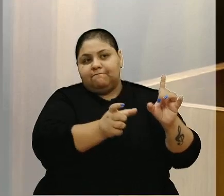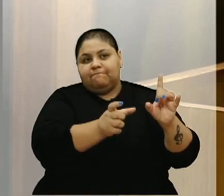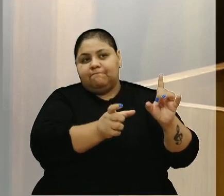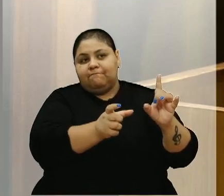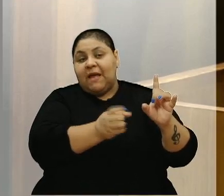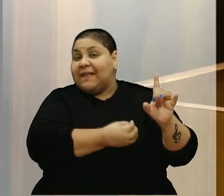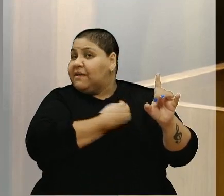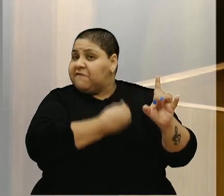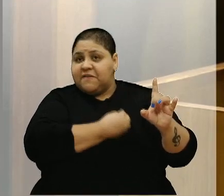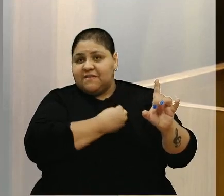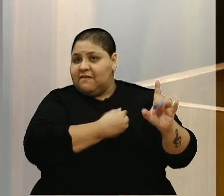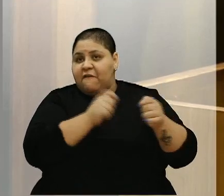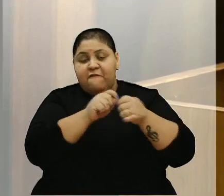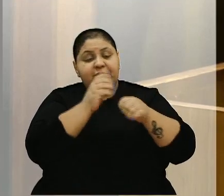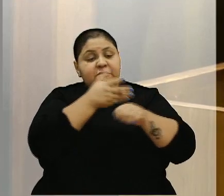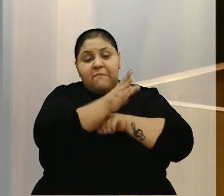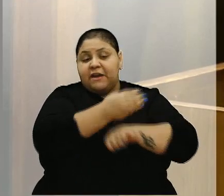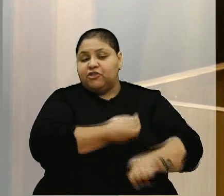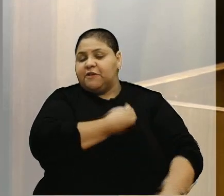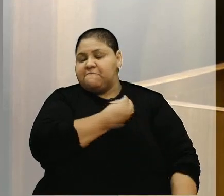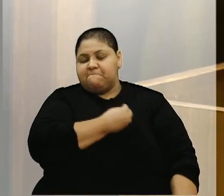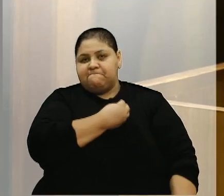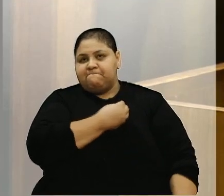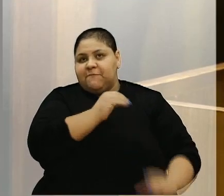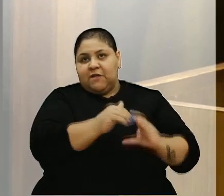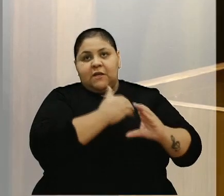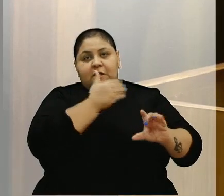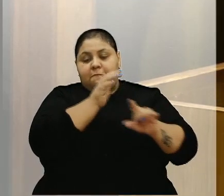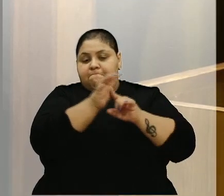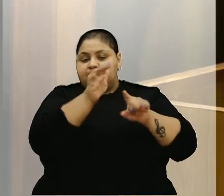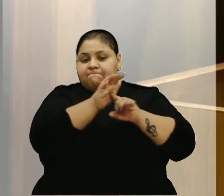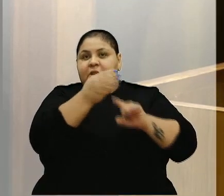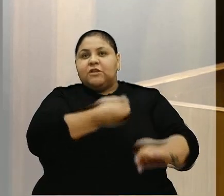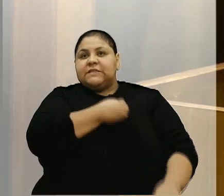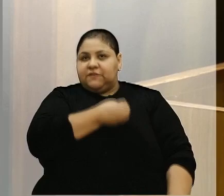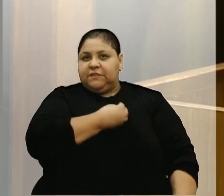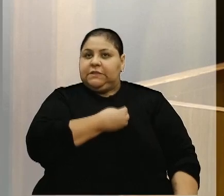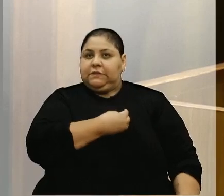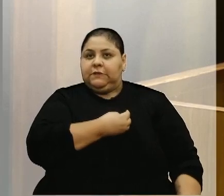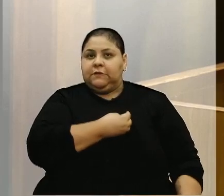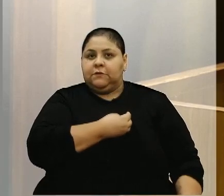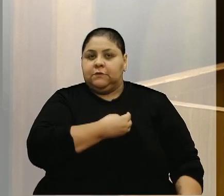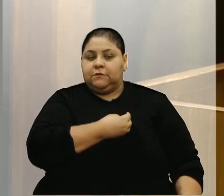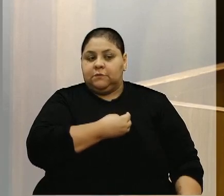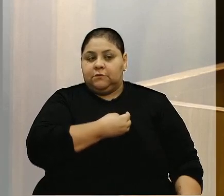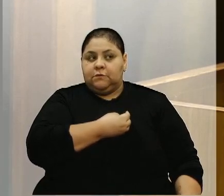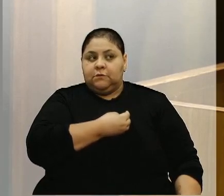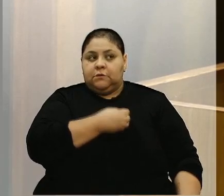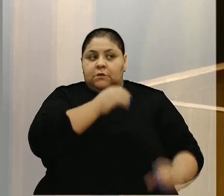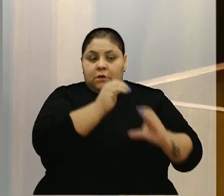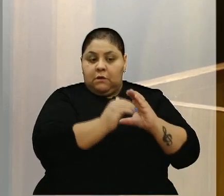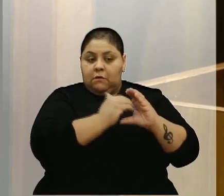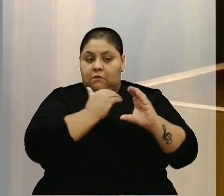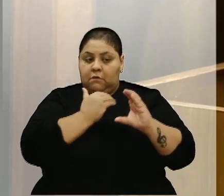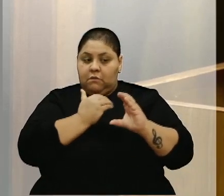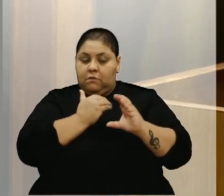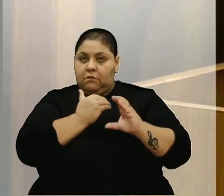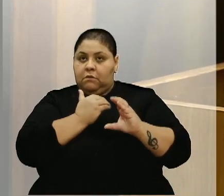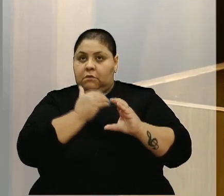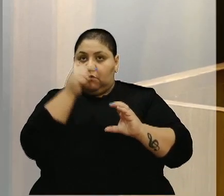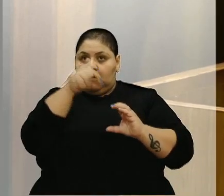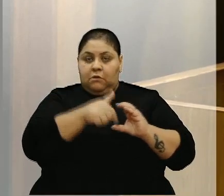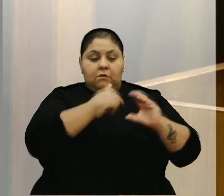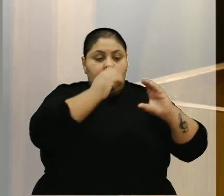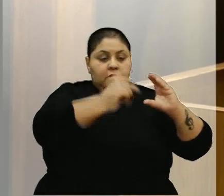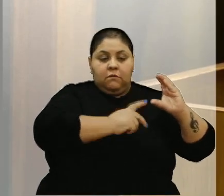é da vida. Recebemos críticas nas nossas vidas. Aqueles que chegam, seja aqui nesta Câmara